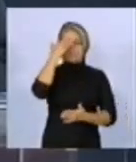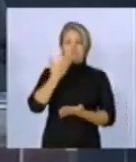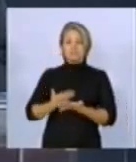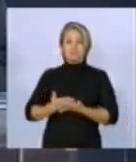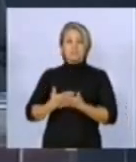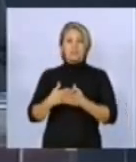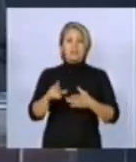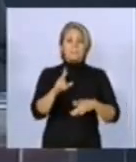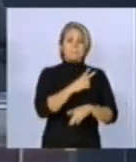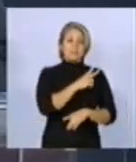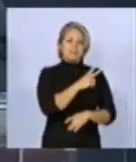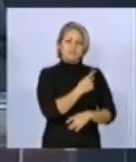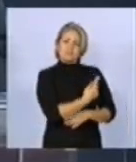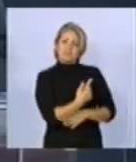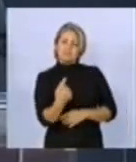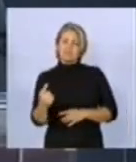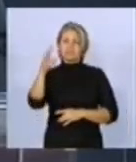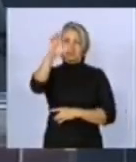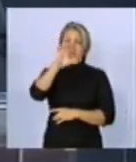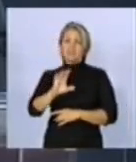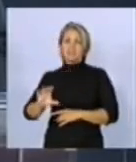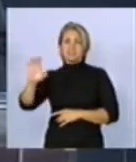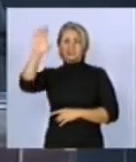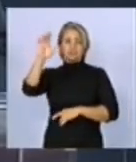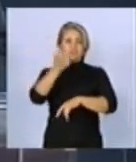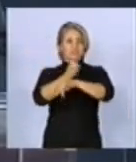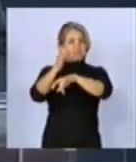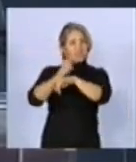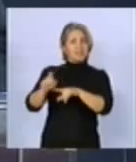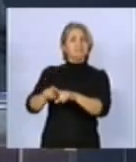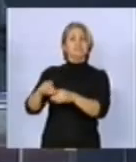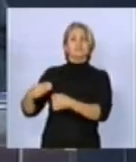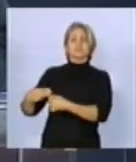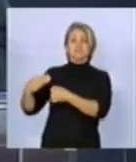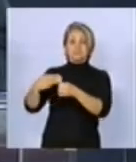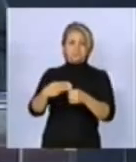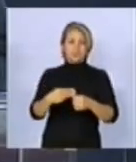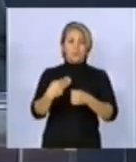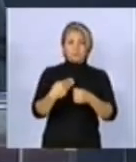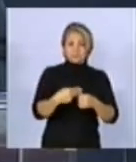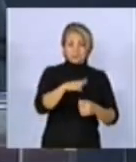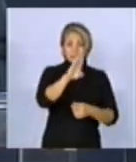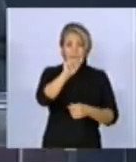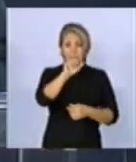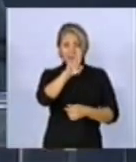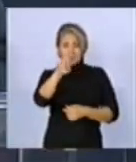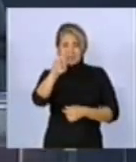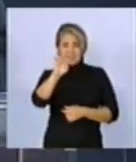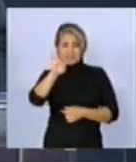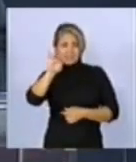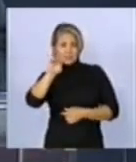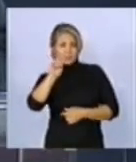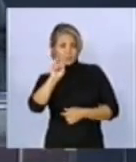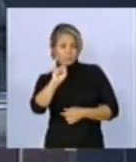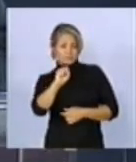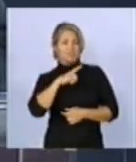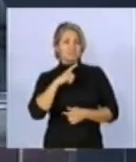de cada região de cada cidade de cada estado de cada município o município de Barretos ele tem aí